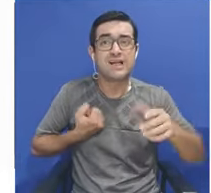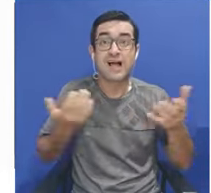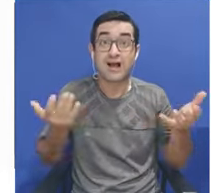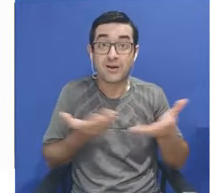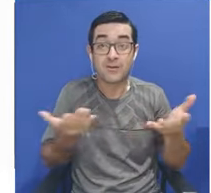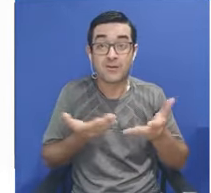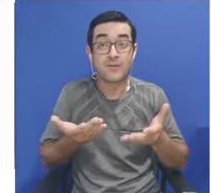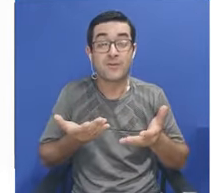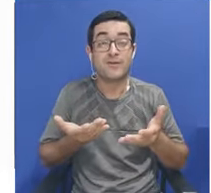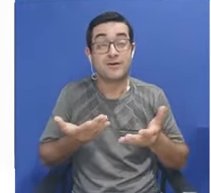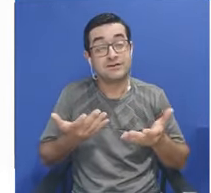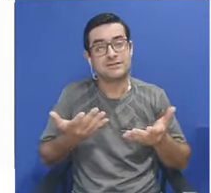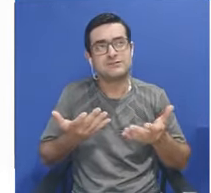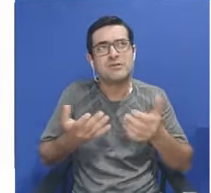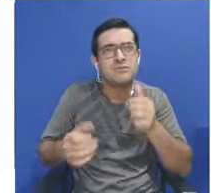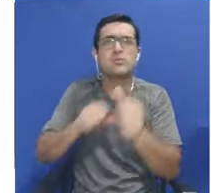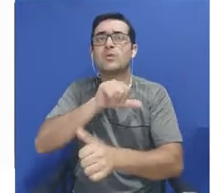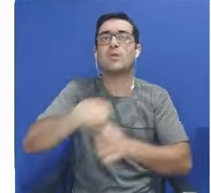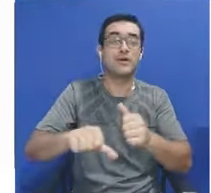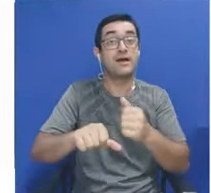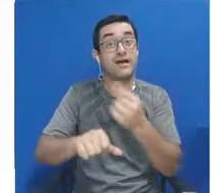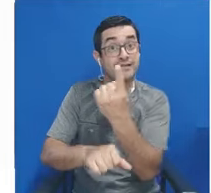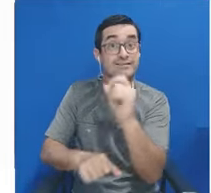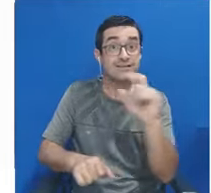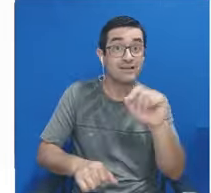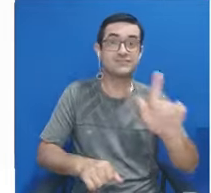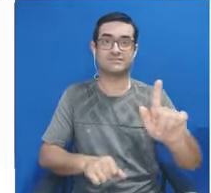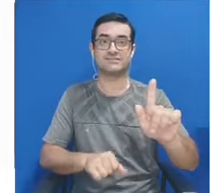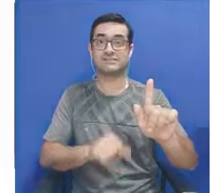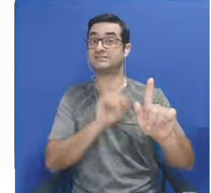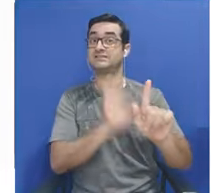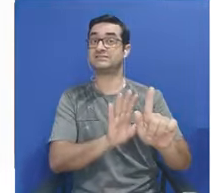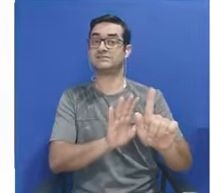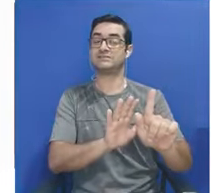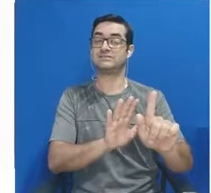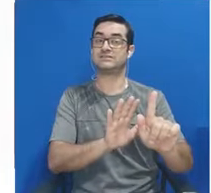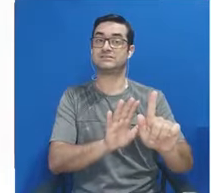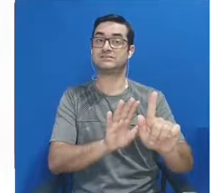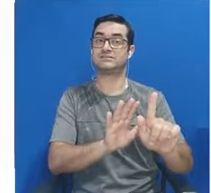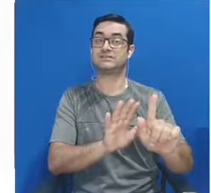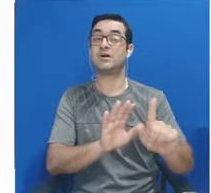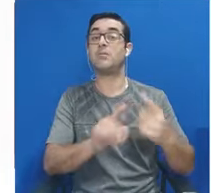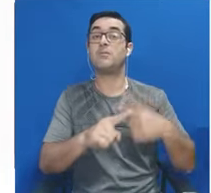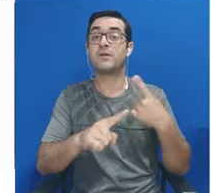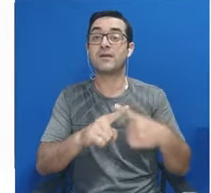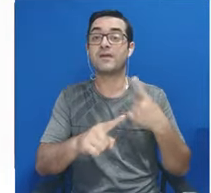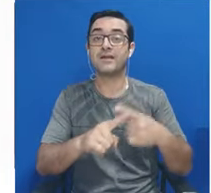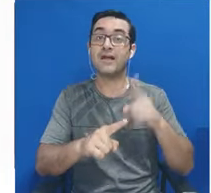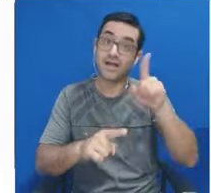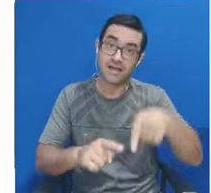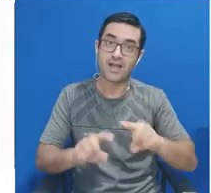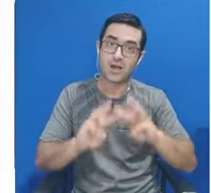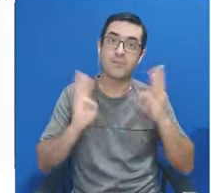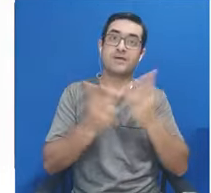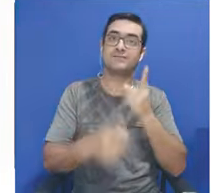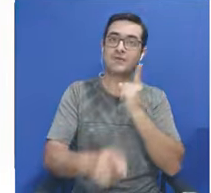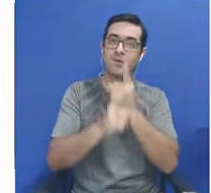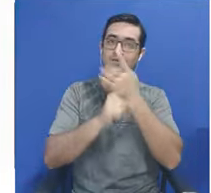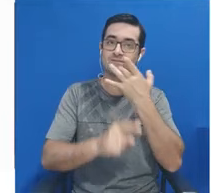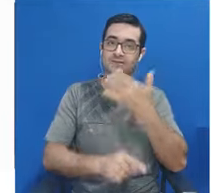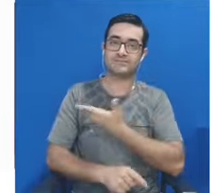número da minha porcentagem agora em massa. Está aqui. Segundo passo, eu vou encontrar o número de